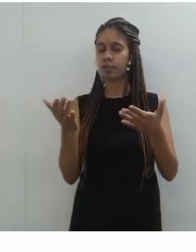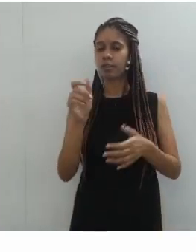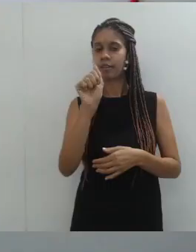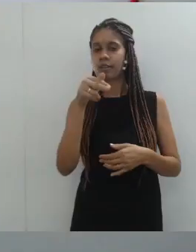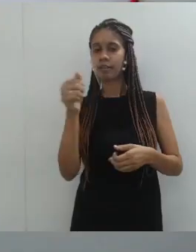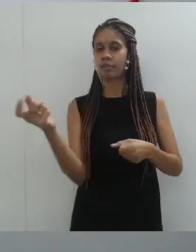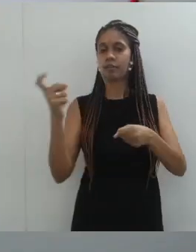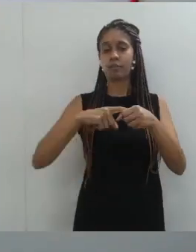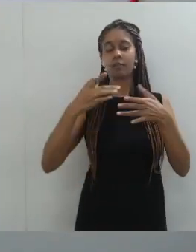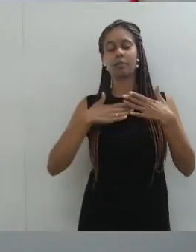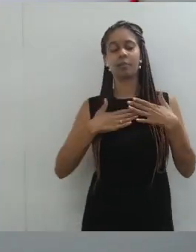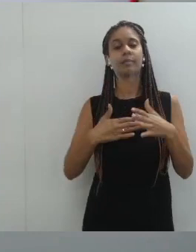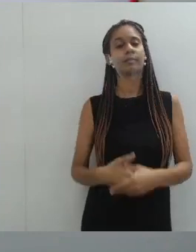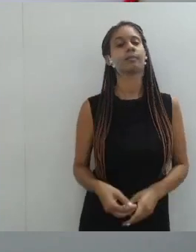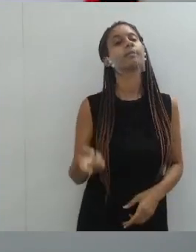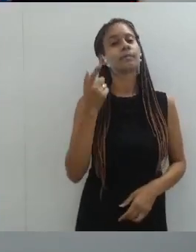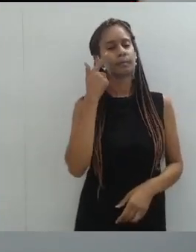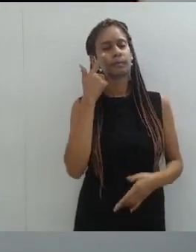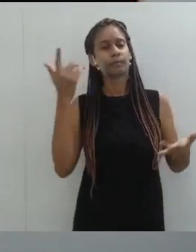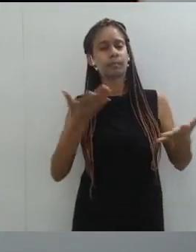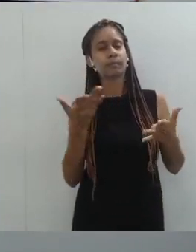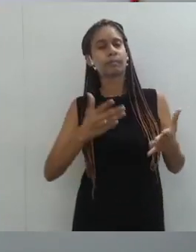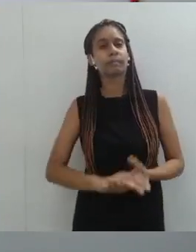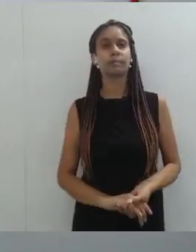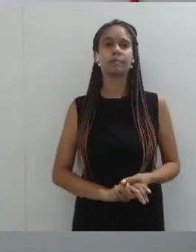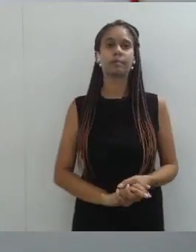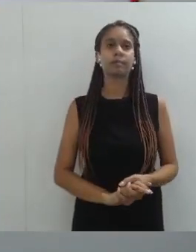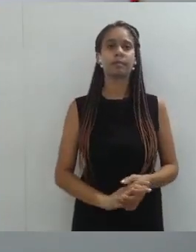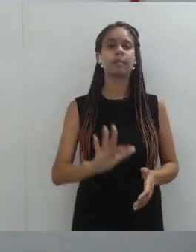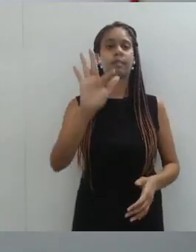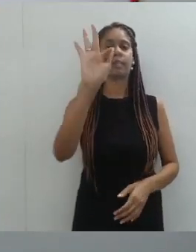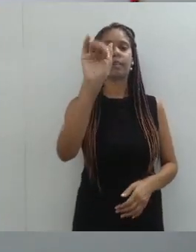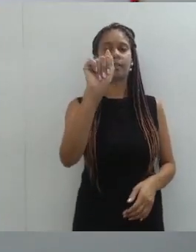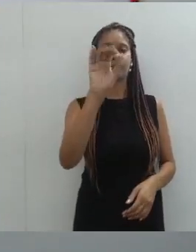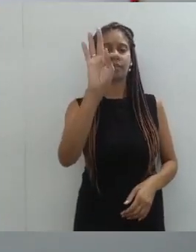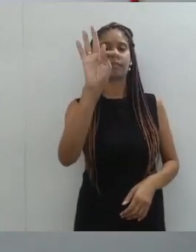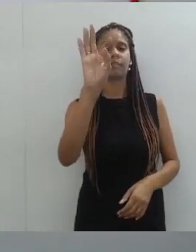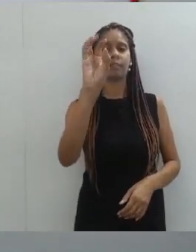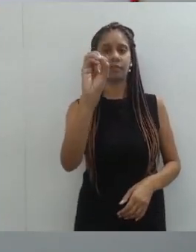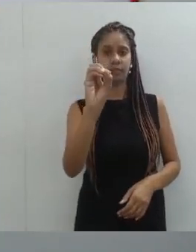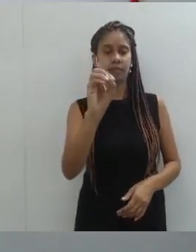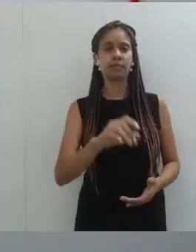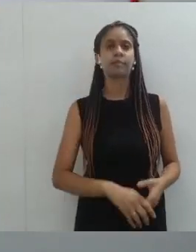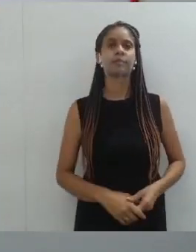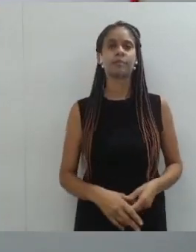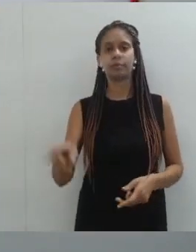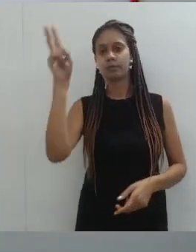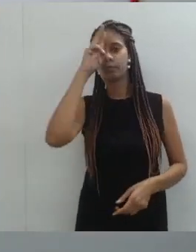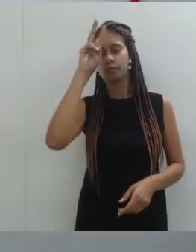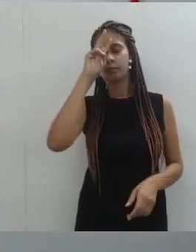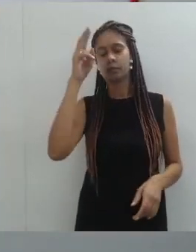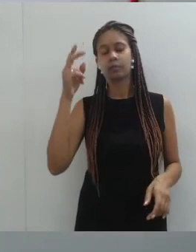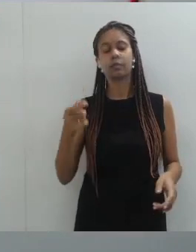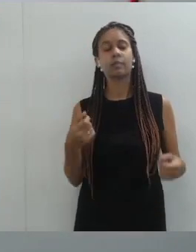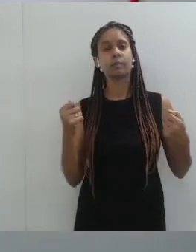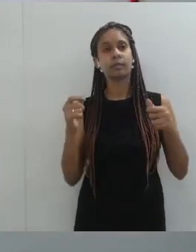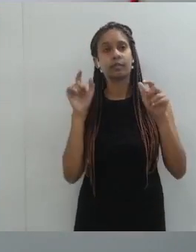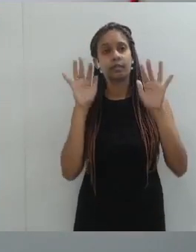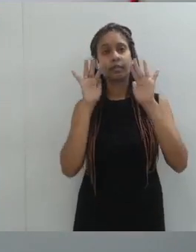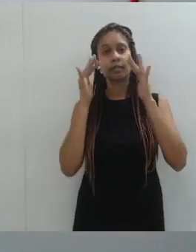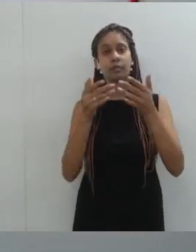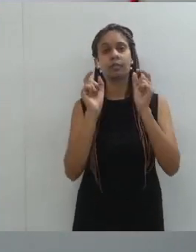Aninha. Tem que ficar esperto nessa questão do fato histórico, tá bem? Em história, gente, é possível fazer